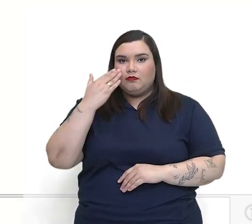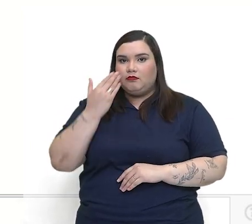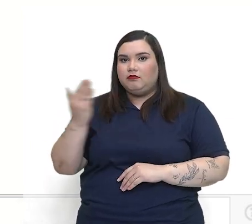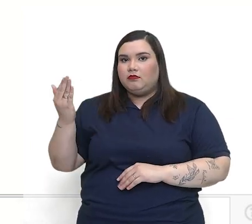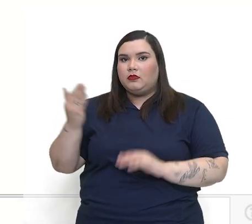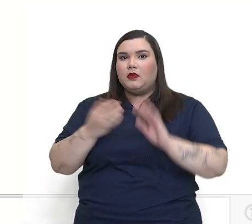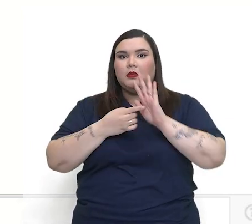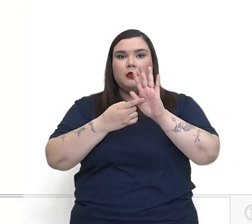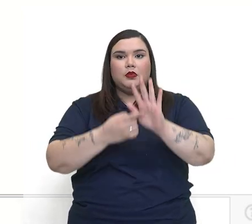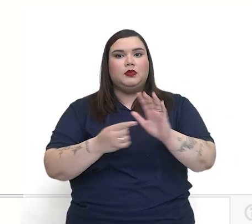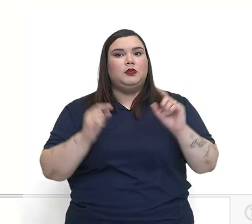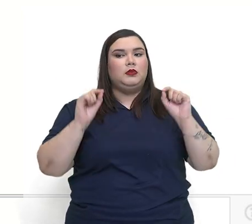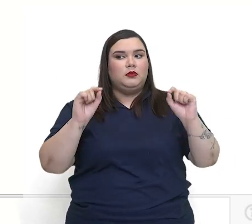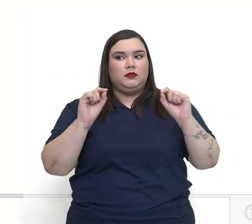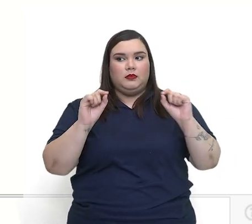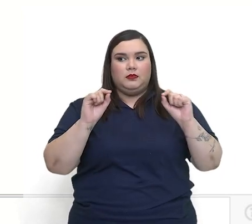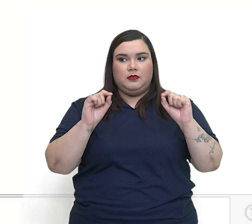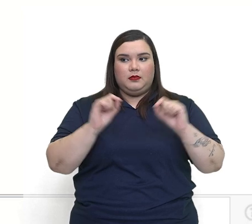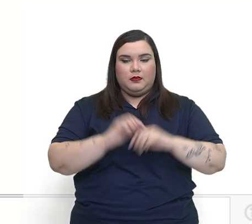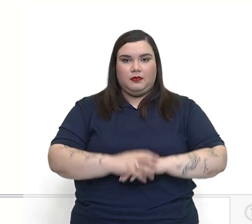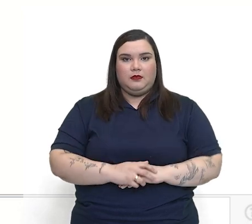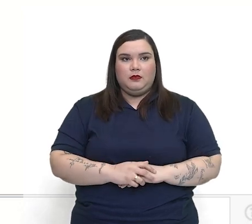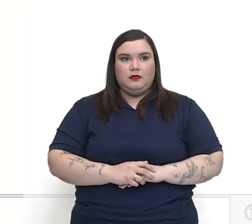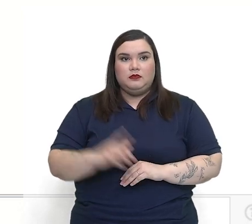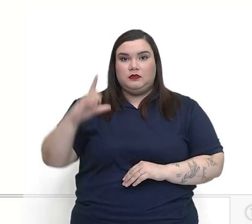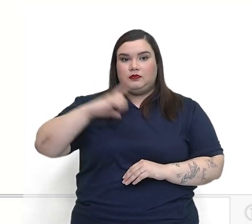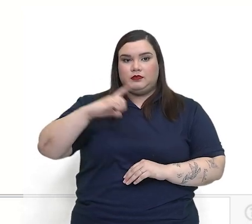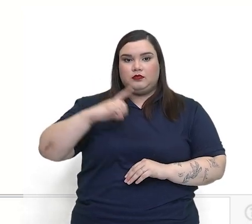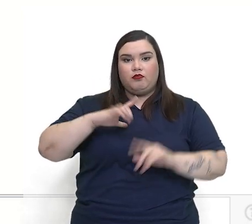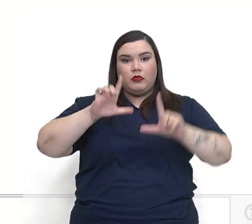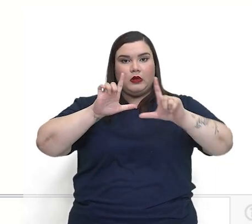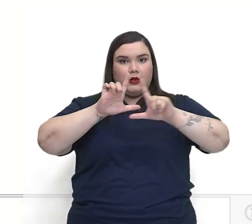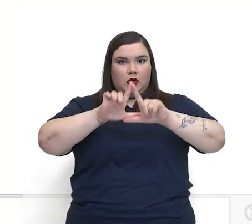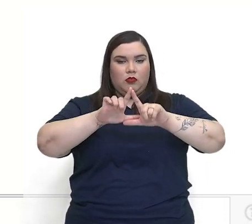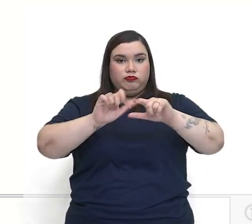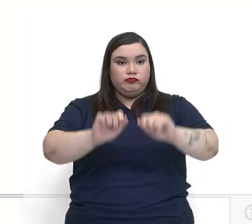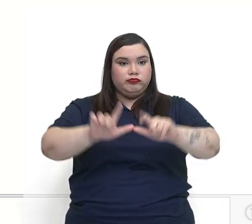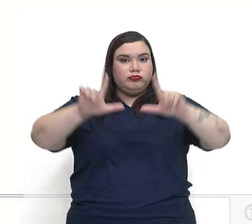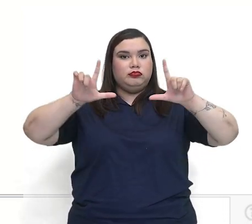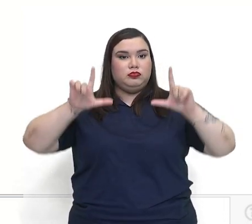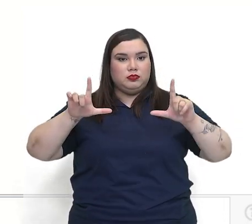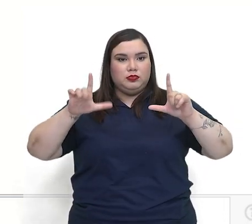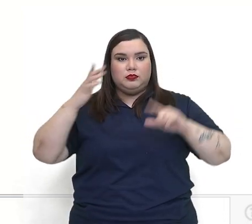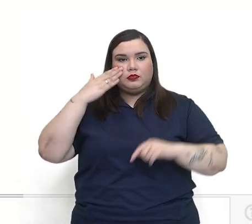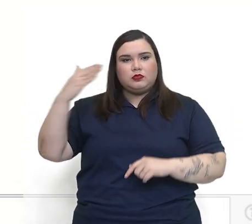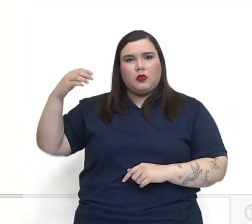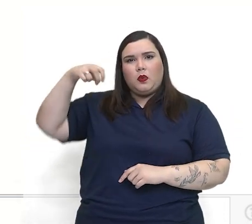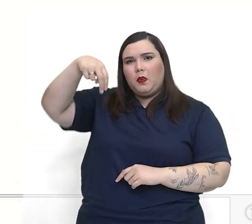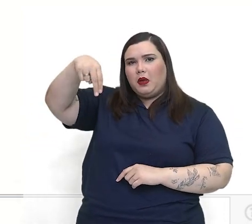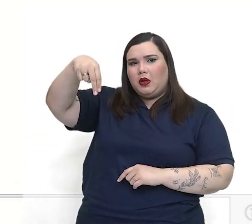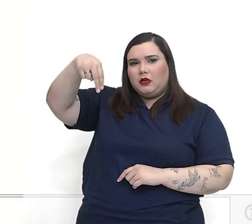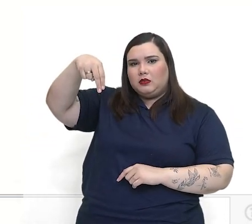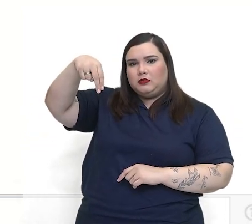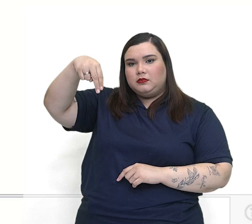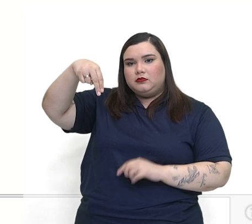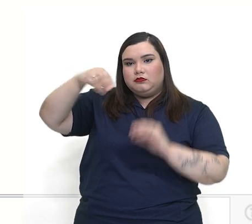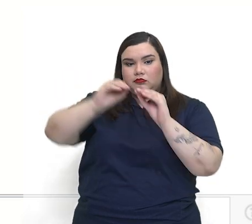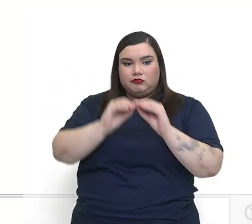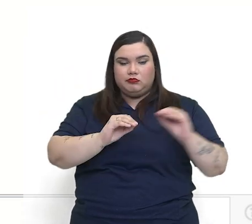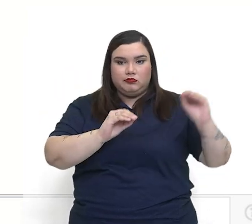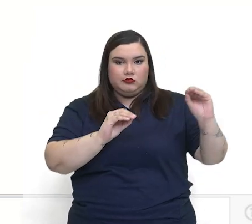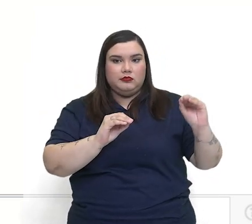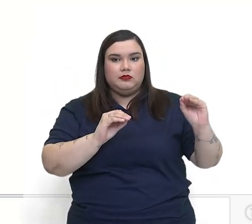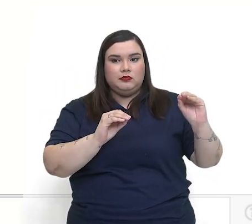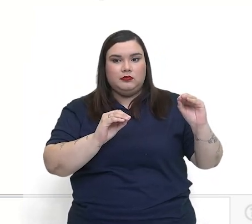vamos colocar aqui, pronto. Então, nós temos o nosso triângulo aqui. Esse N aqui, pessoal, eu vou colocar ele aqui para o outro